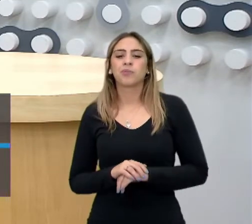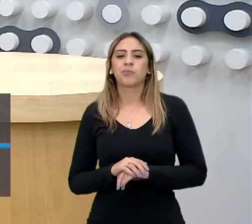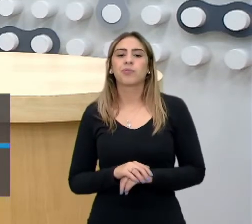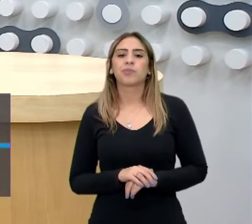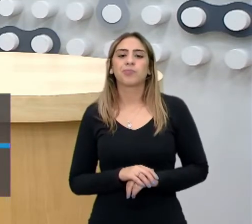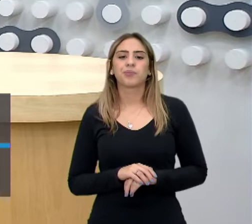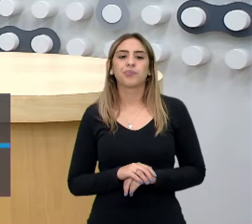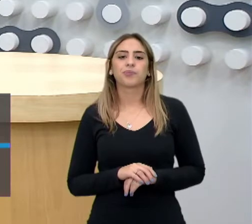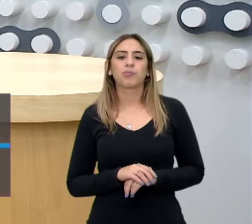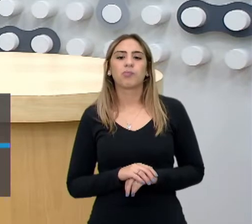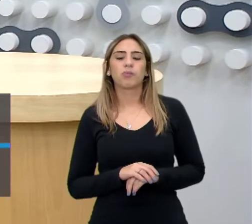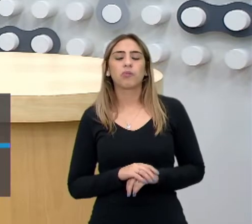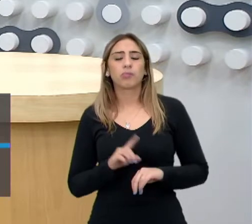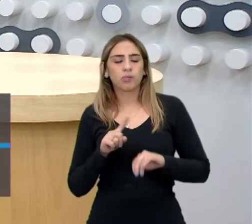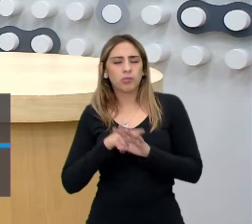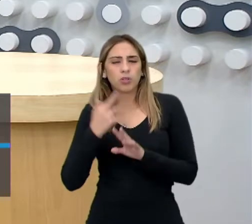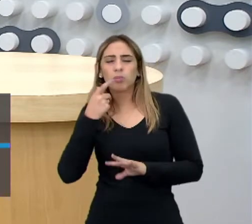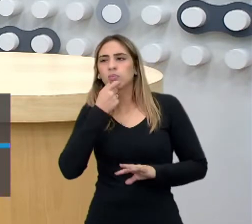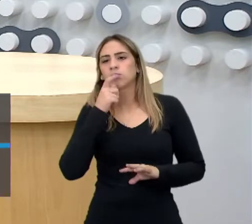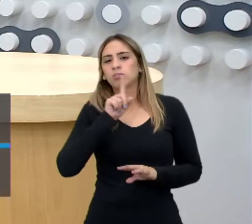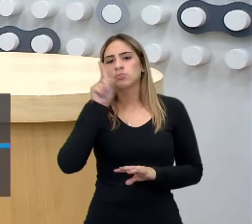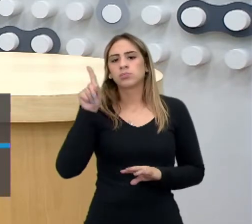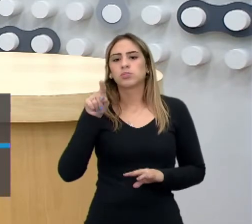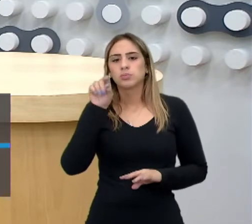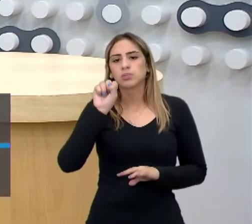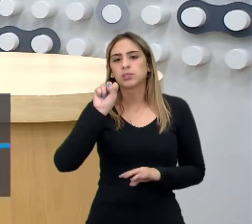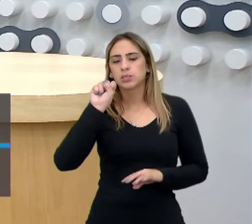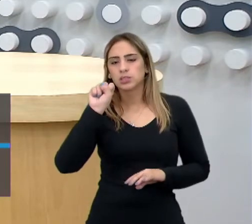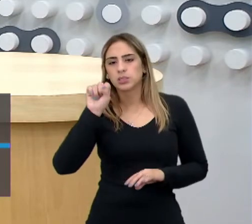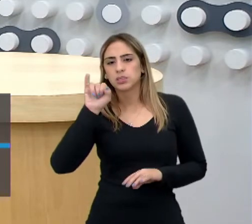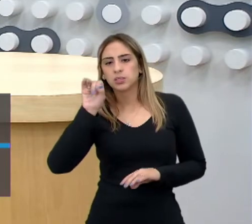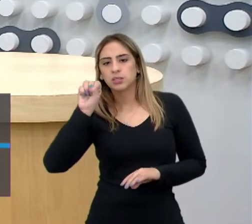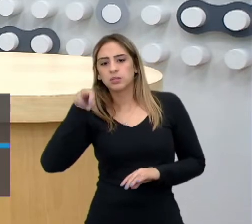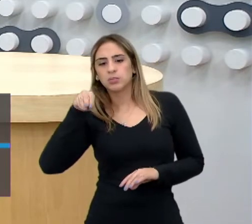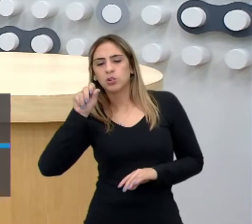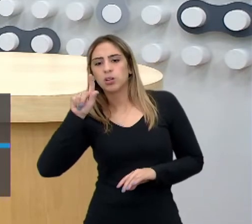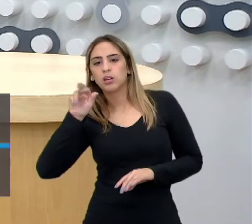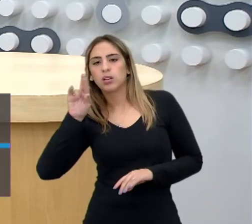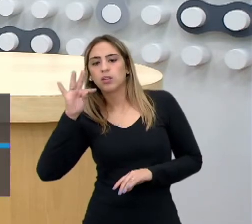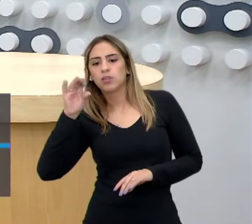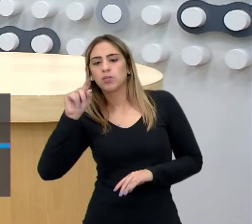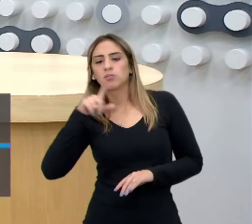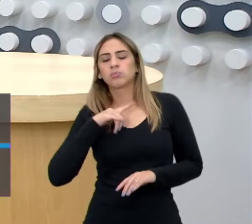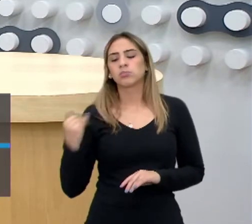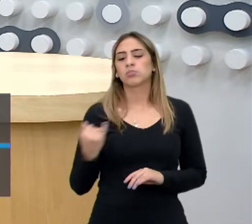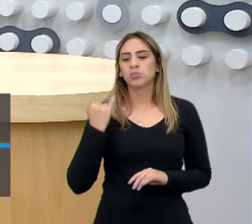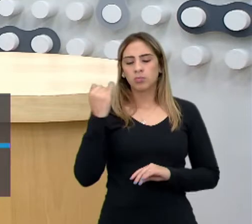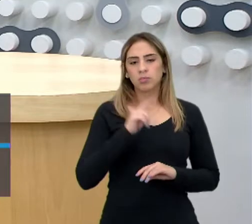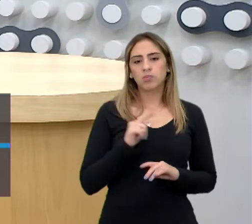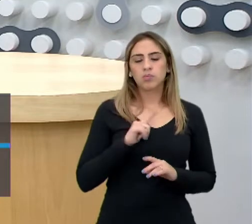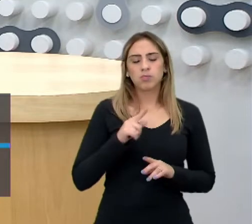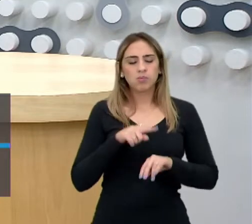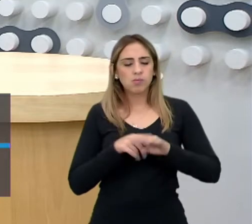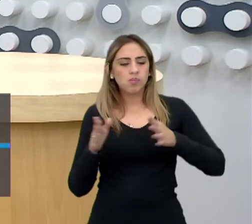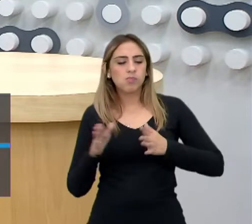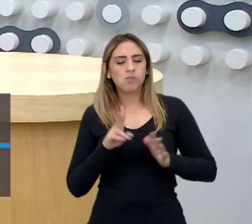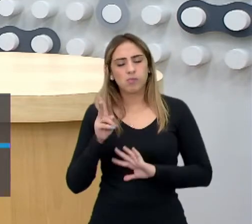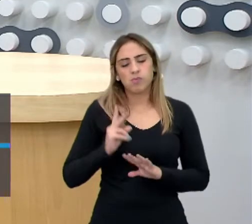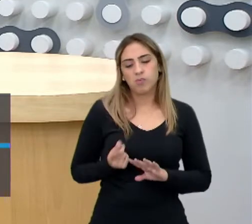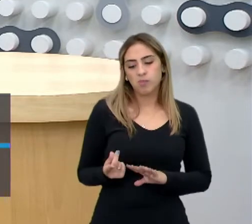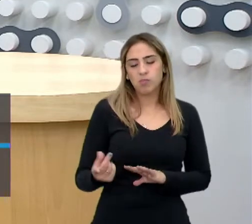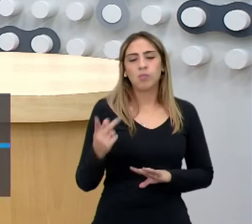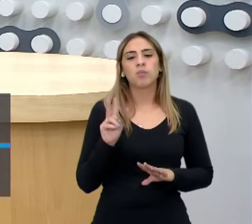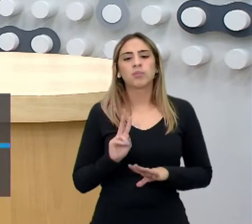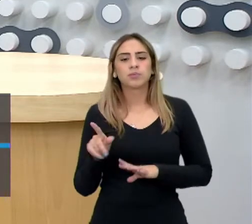Londres, na Inglaterra, tá certo, galera? Então o sismógrafo tem essa importância aí de pegar aí abalos de menos intensidade ou